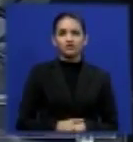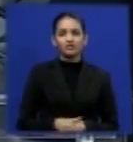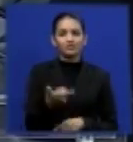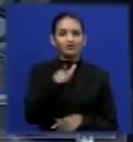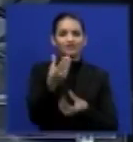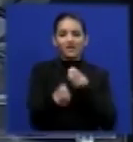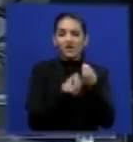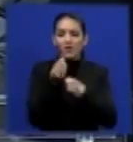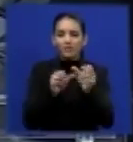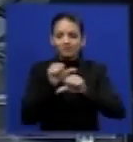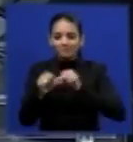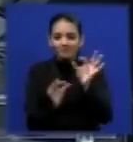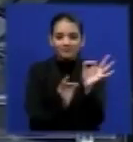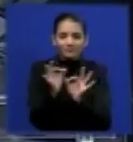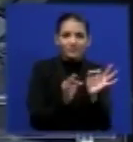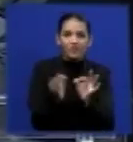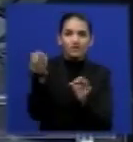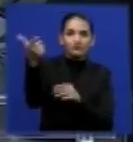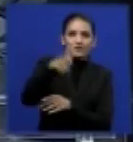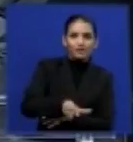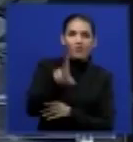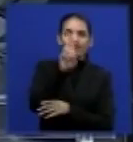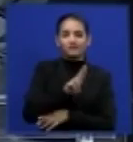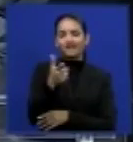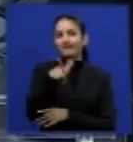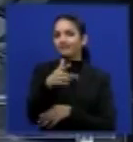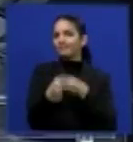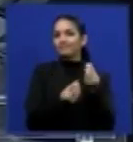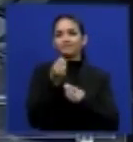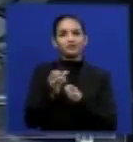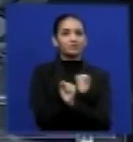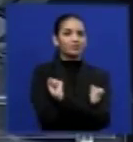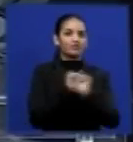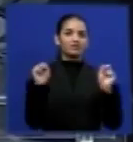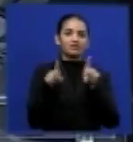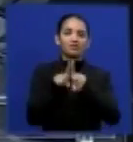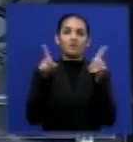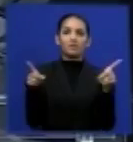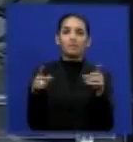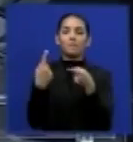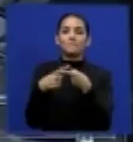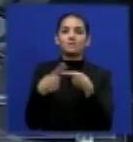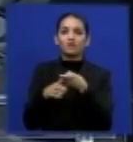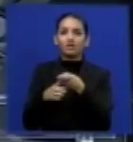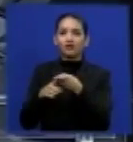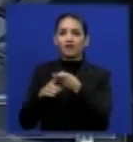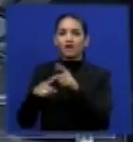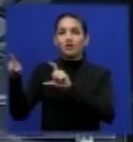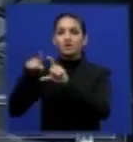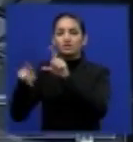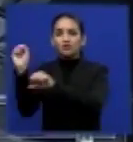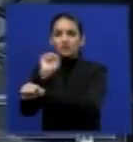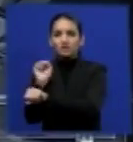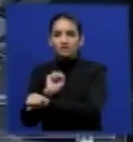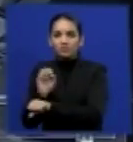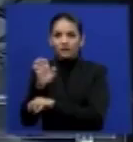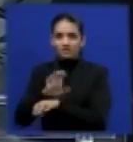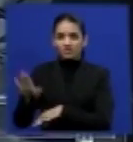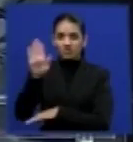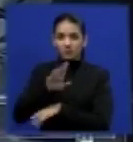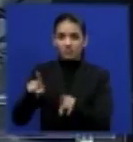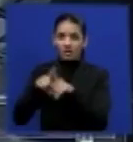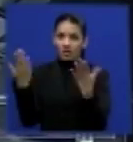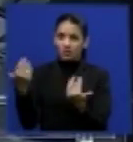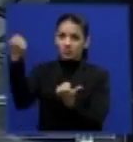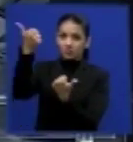reforma segundo essa tese os pneus reformados europeus estariam sendo substituídos por pneus novos